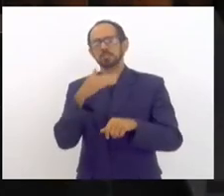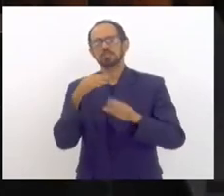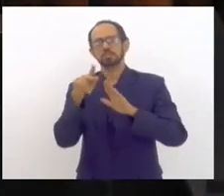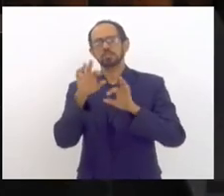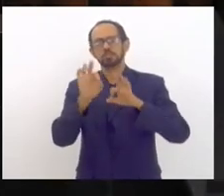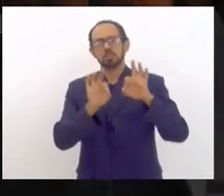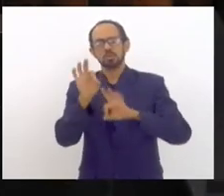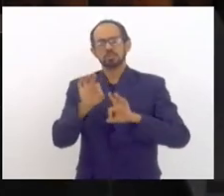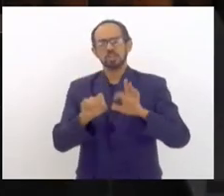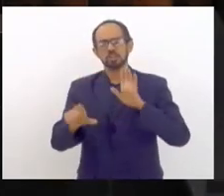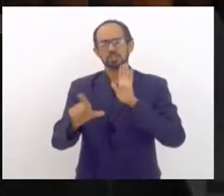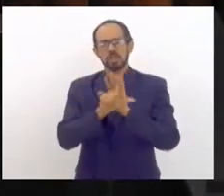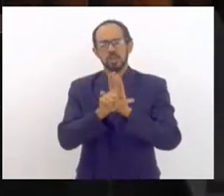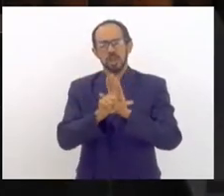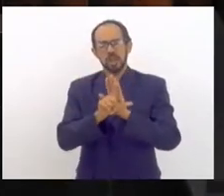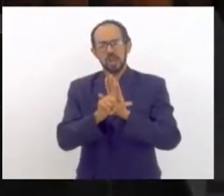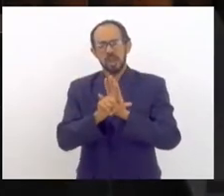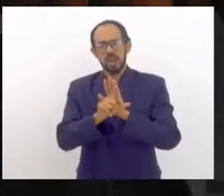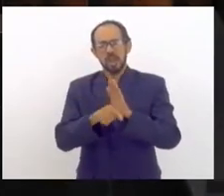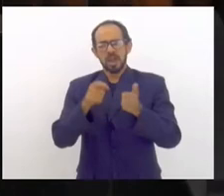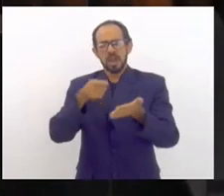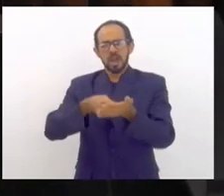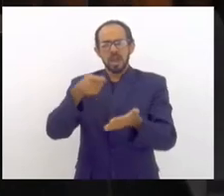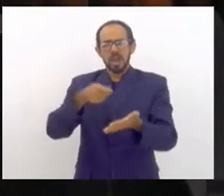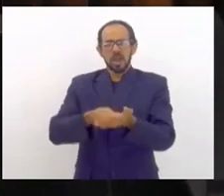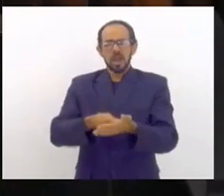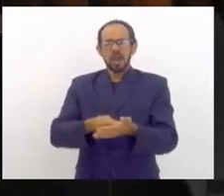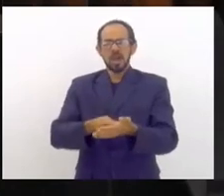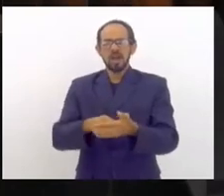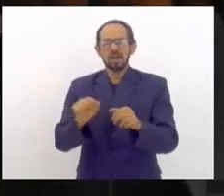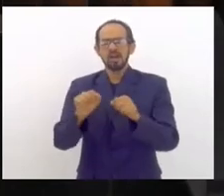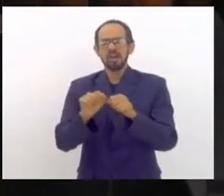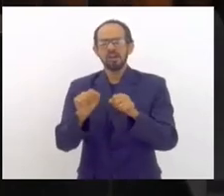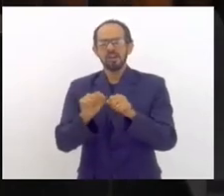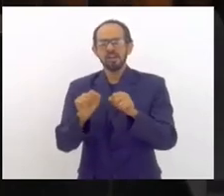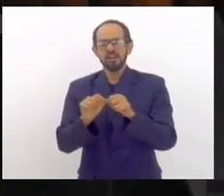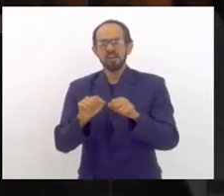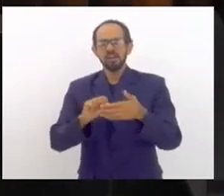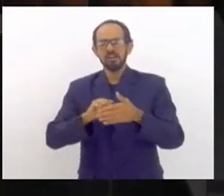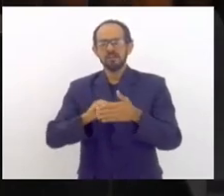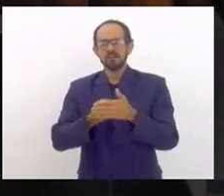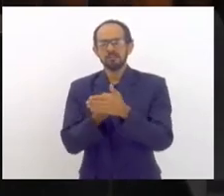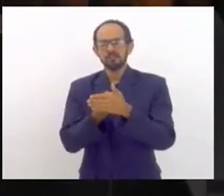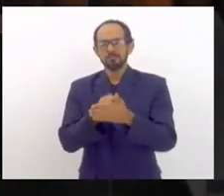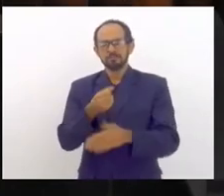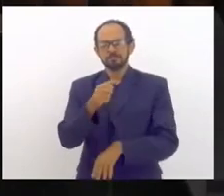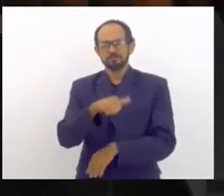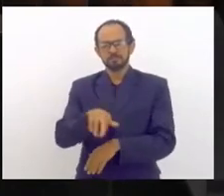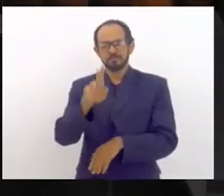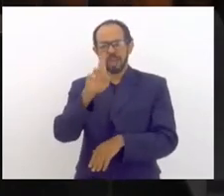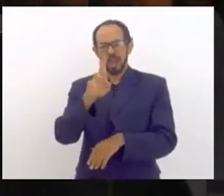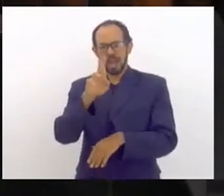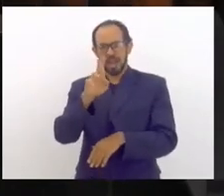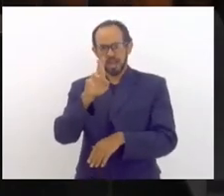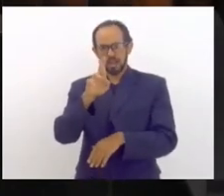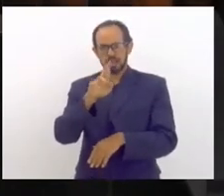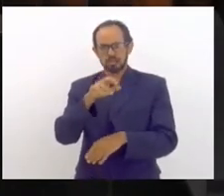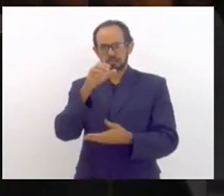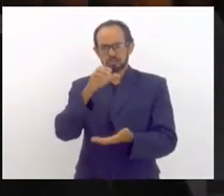um projeto de lei que determina que eles instalem, coloquem o bloqueador de ar nos hidrômetros quando for